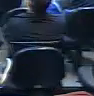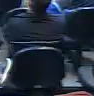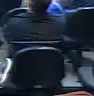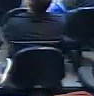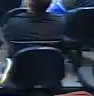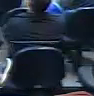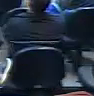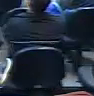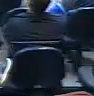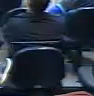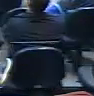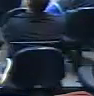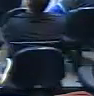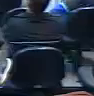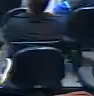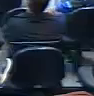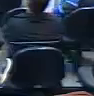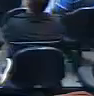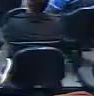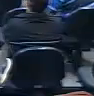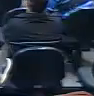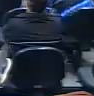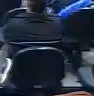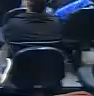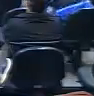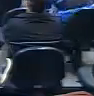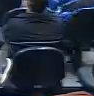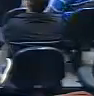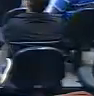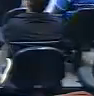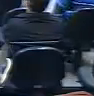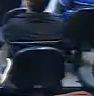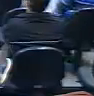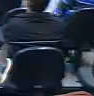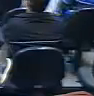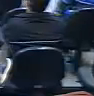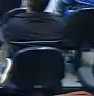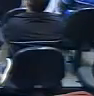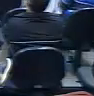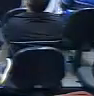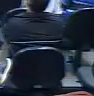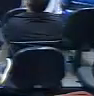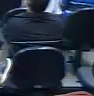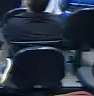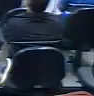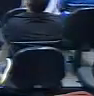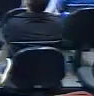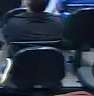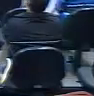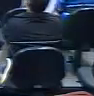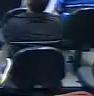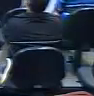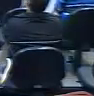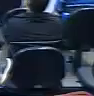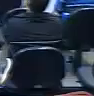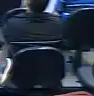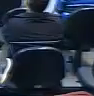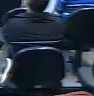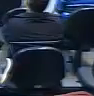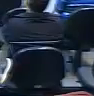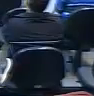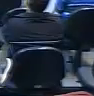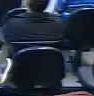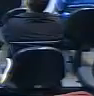Boa noite. Oi. Boa noite, senhor presidente, senhores vereadores, público